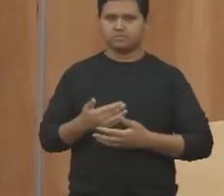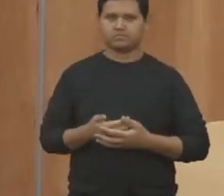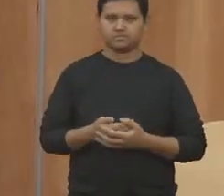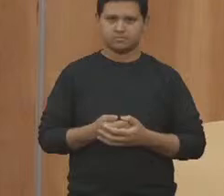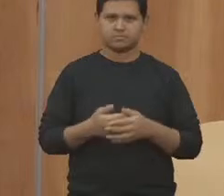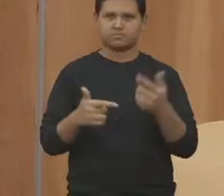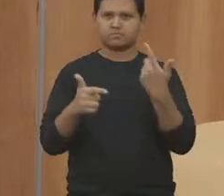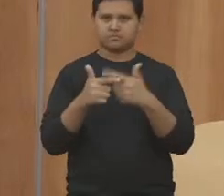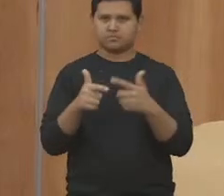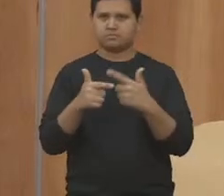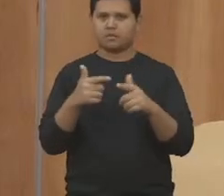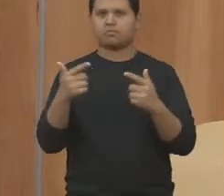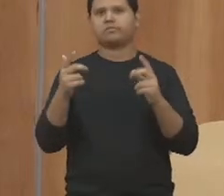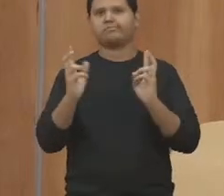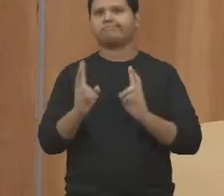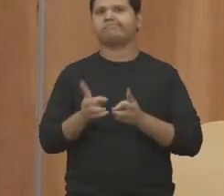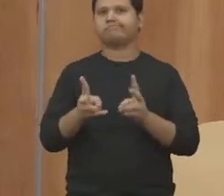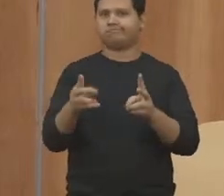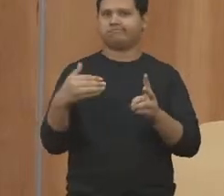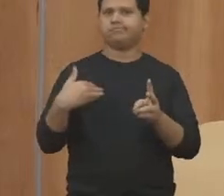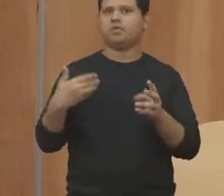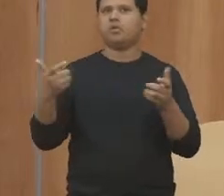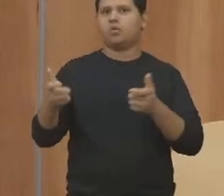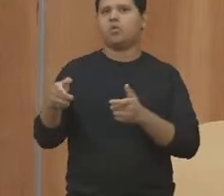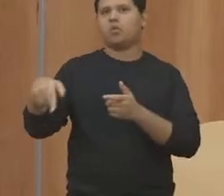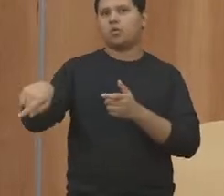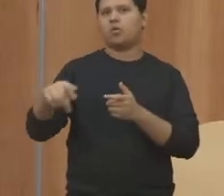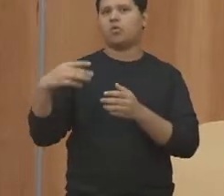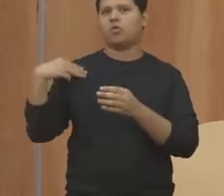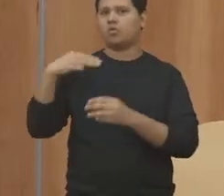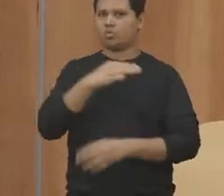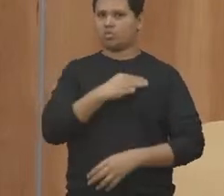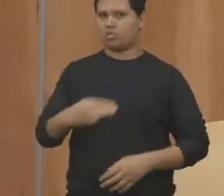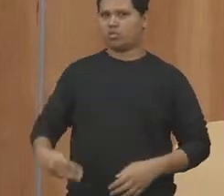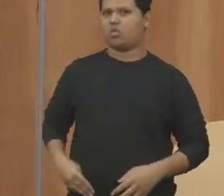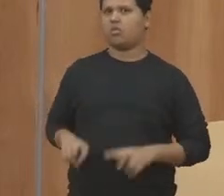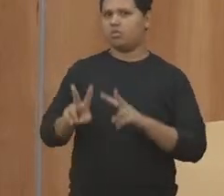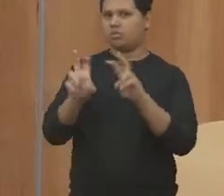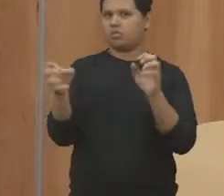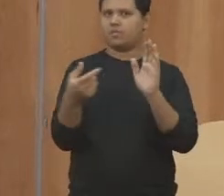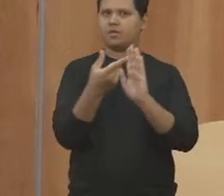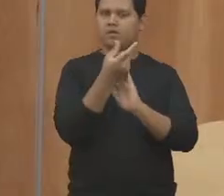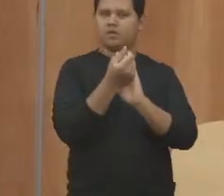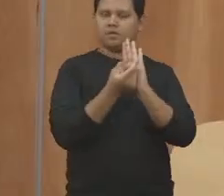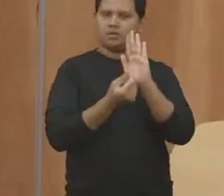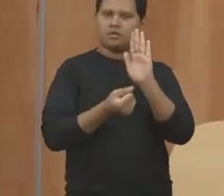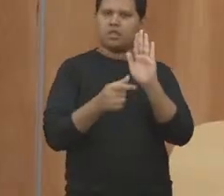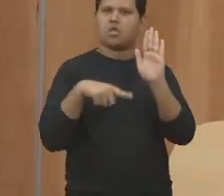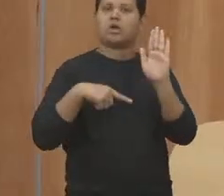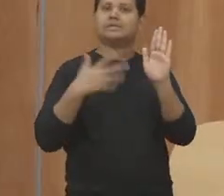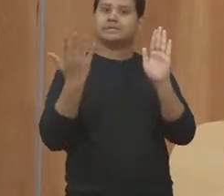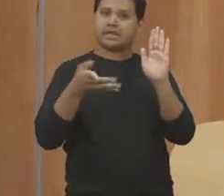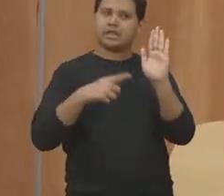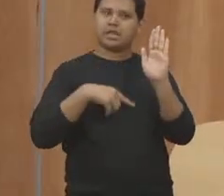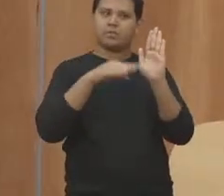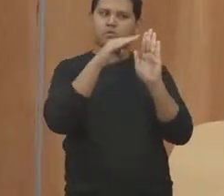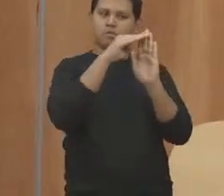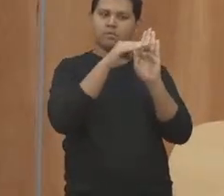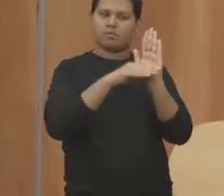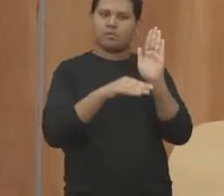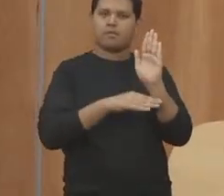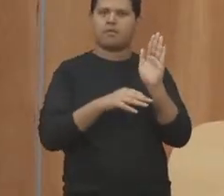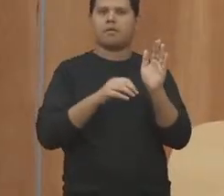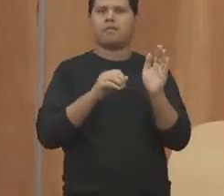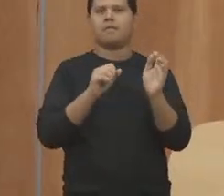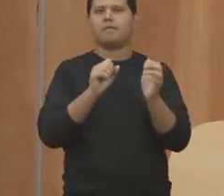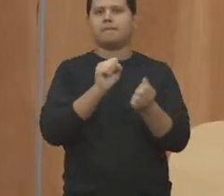um problema crônico que hoje os municípios passam, que é a questão do financiamento. A gente tem uma tabela SUS congelada, então a